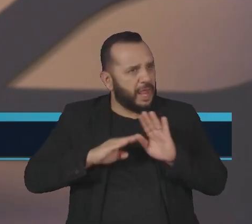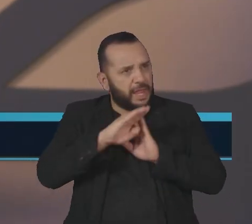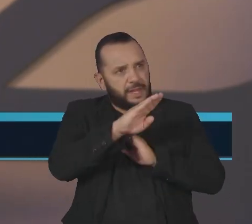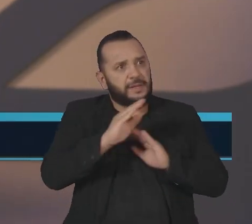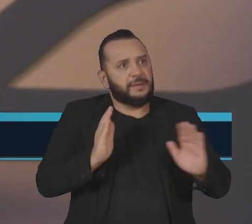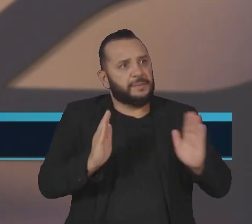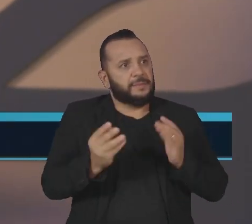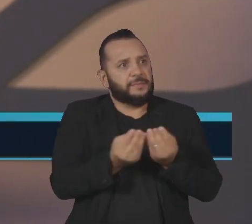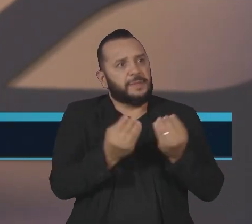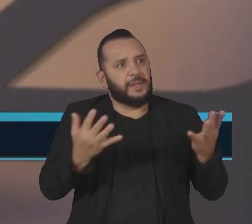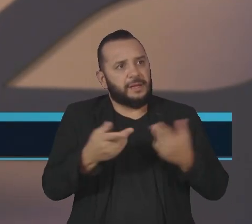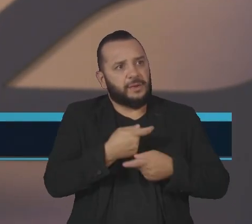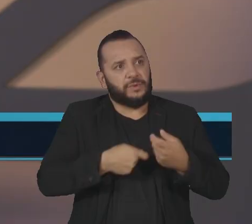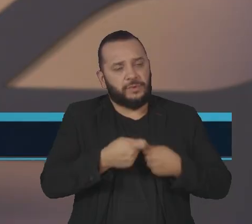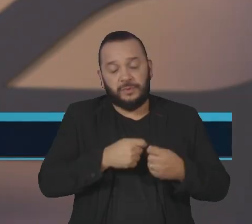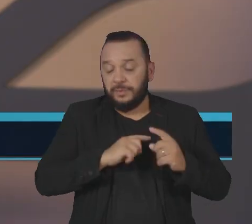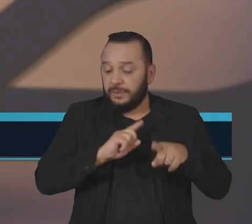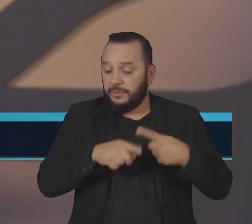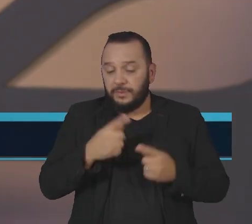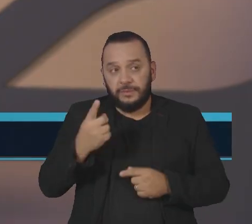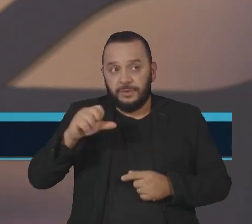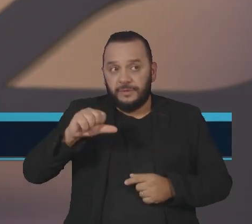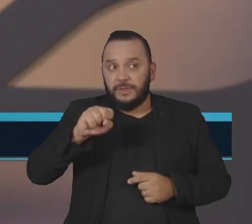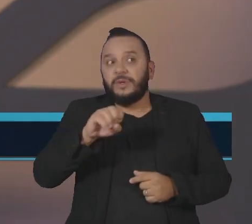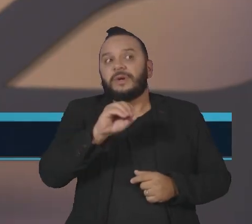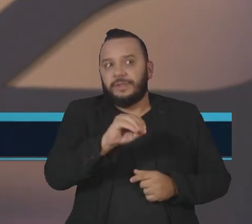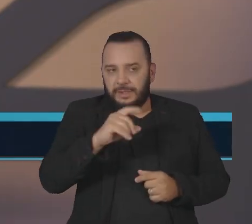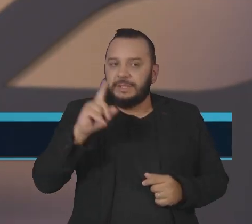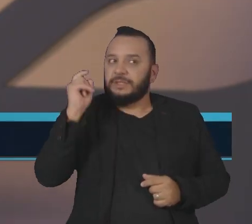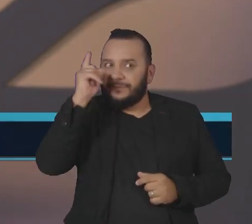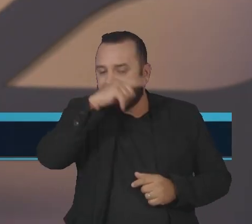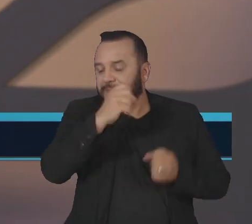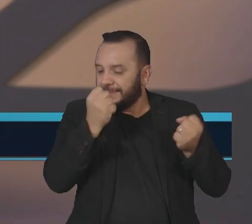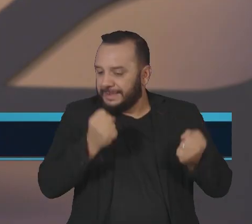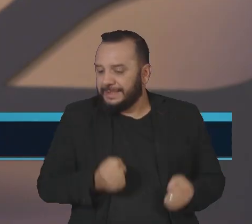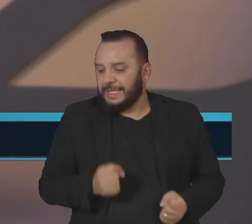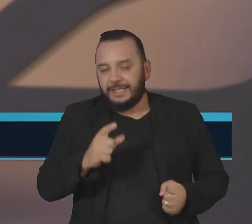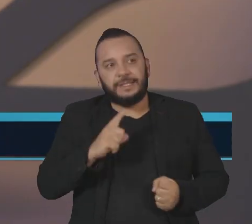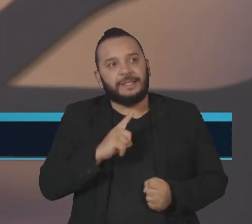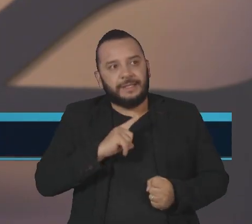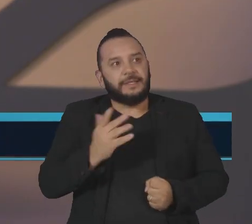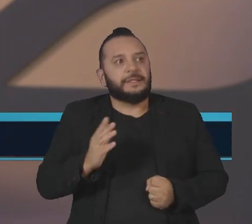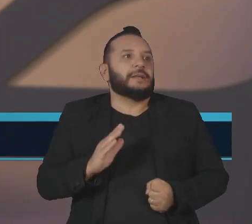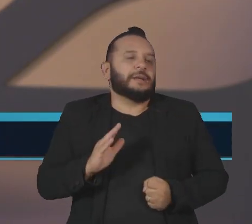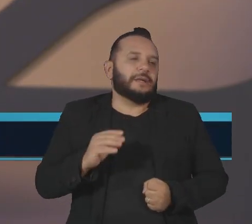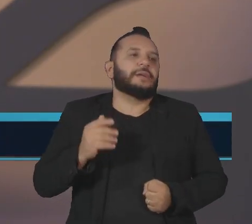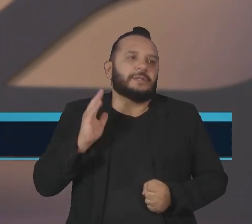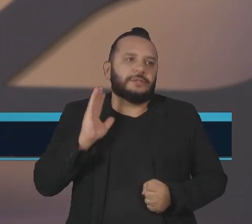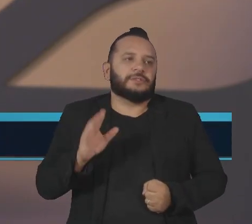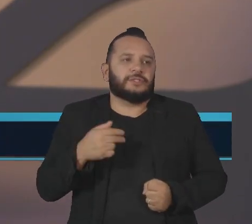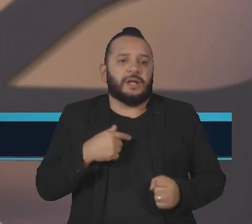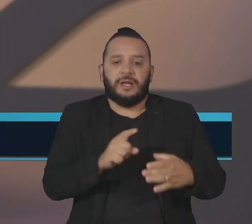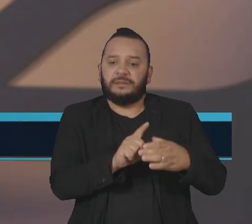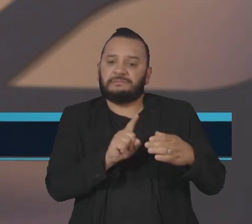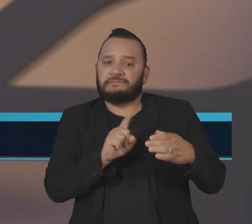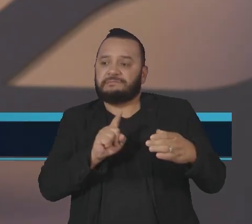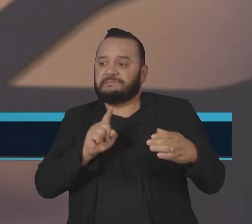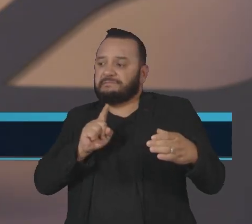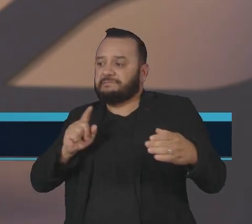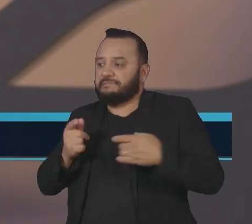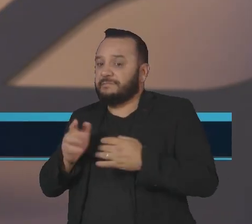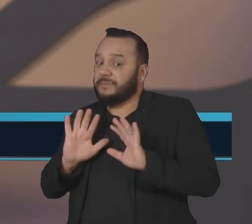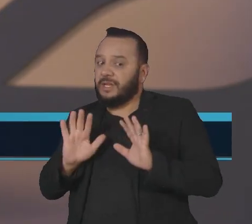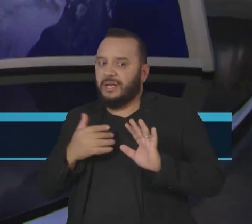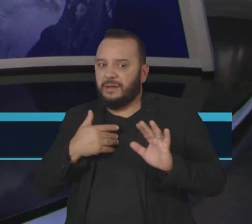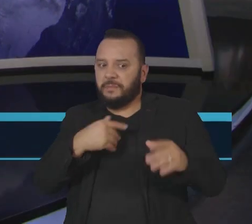milagre. Mas ele, depois, nos anos 80, ele pegou uma parte muito pesada, né, e aí foi saindo um pouco do cenário. Quando ele volta,